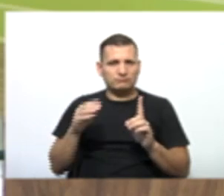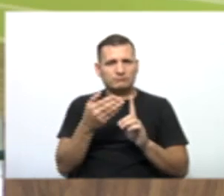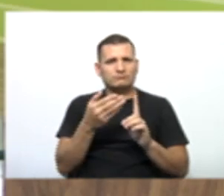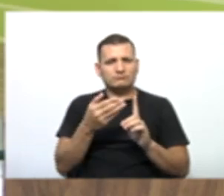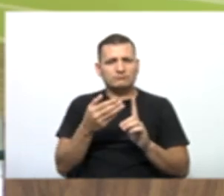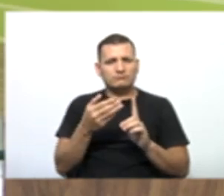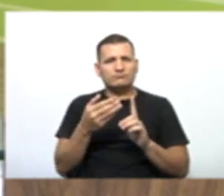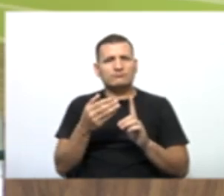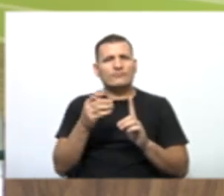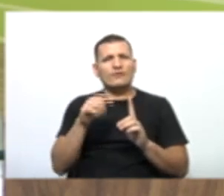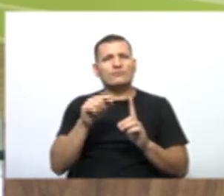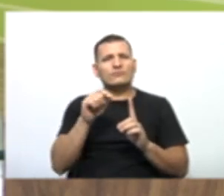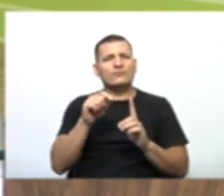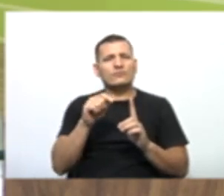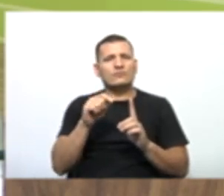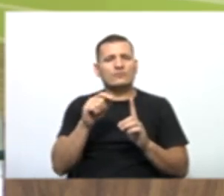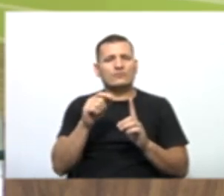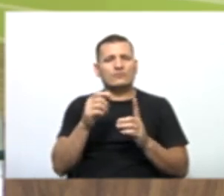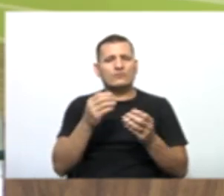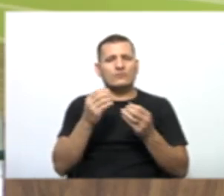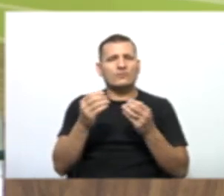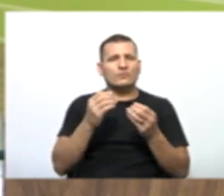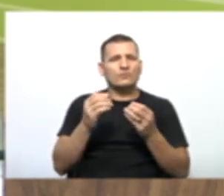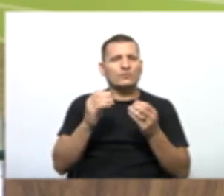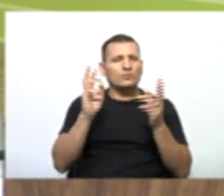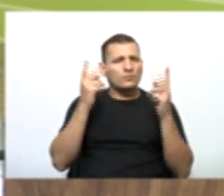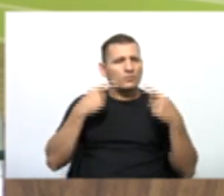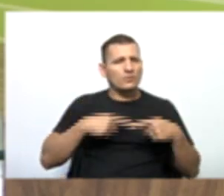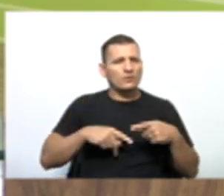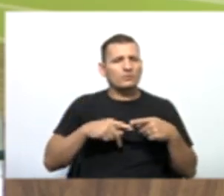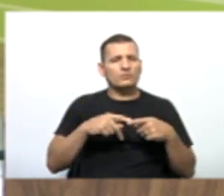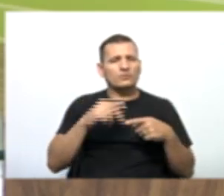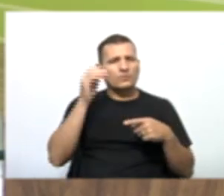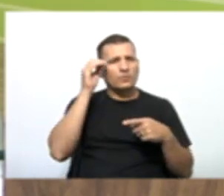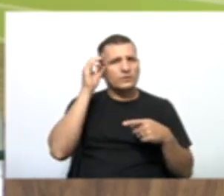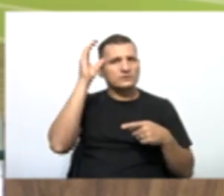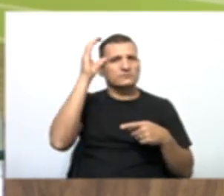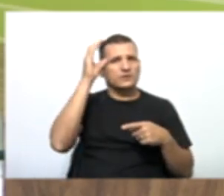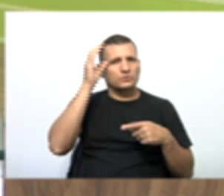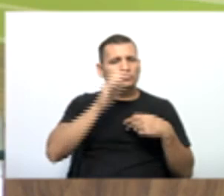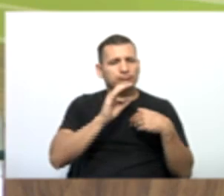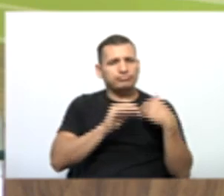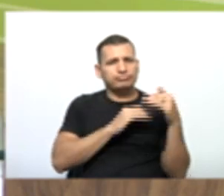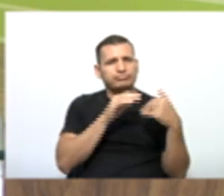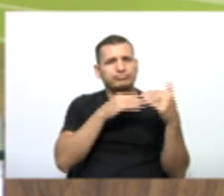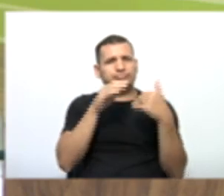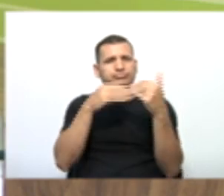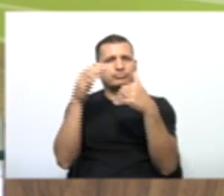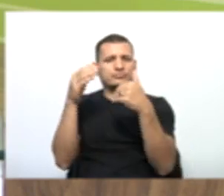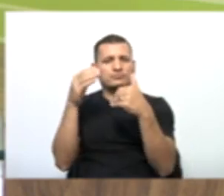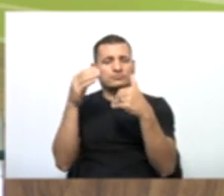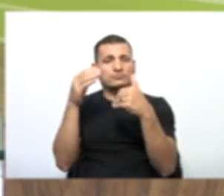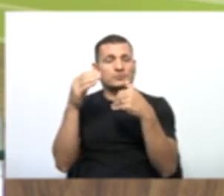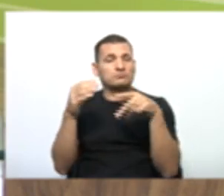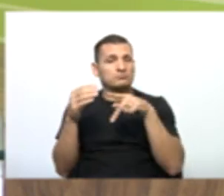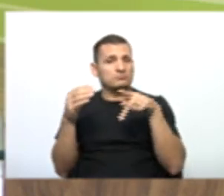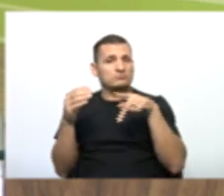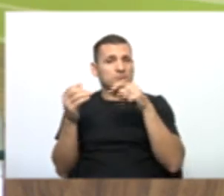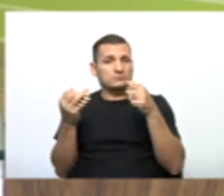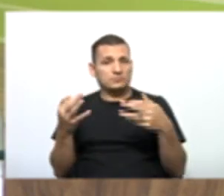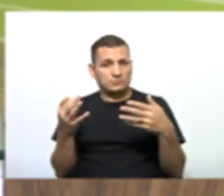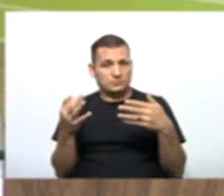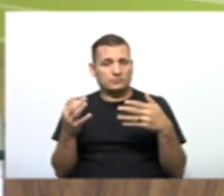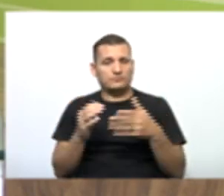a forma com que o conhecimento humano foi se propagando ao longo do nosso período histórico, né? O professor Ezra lembrou agora mesmo